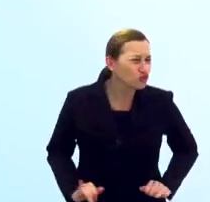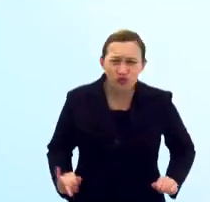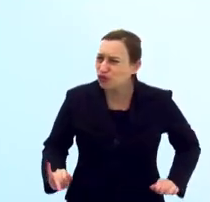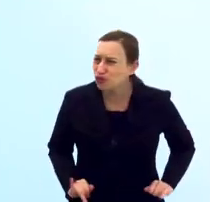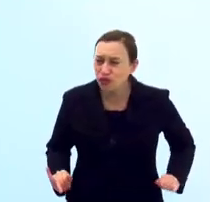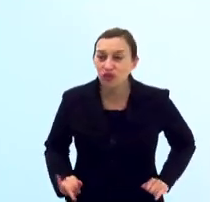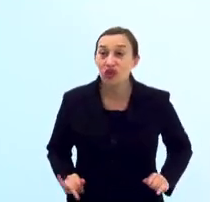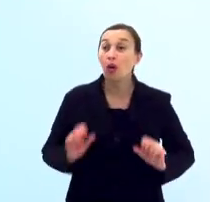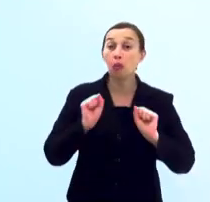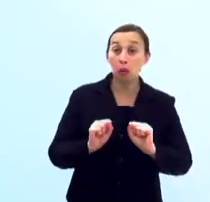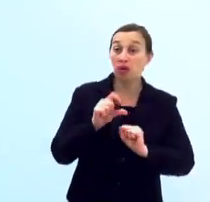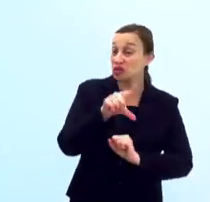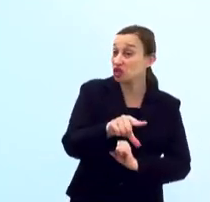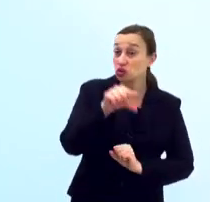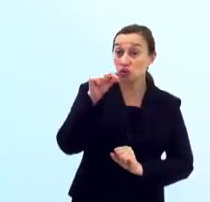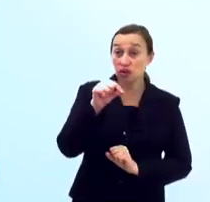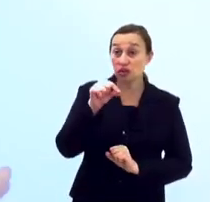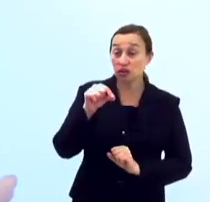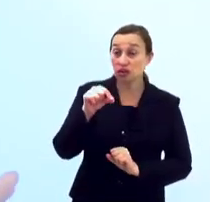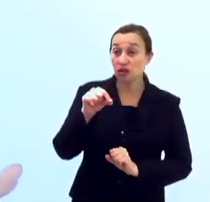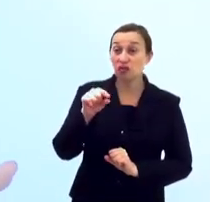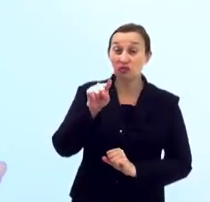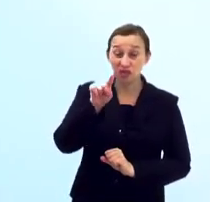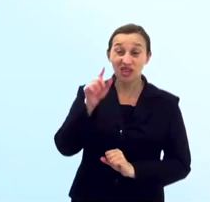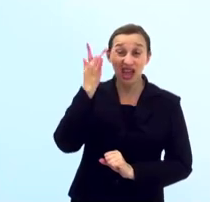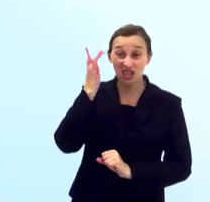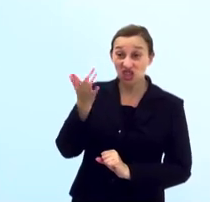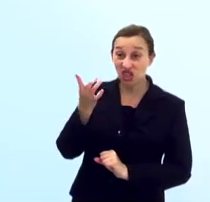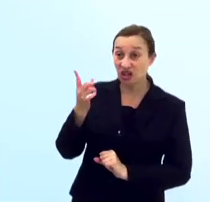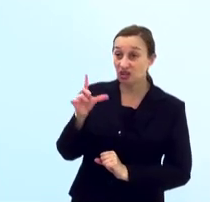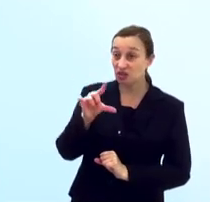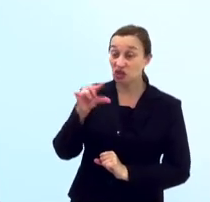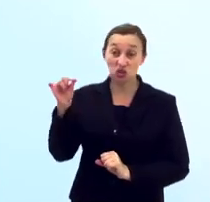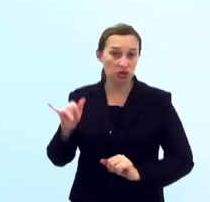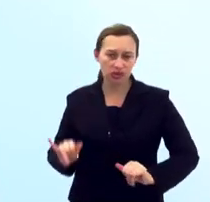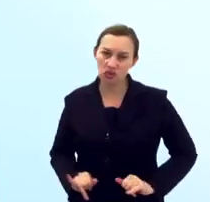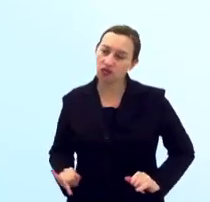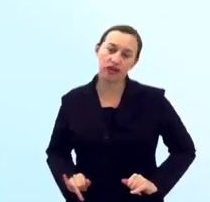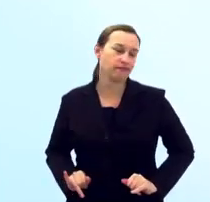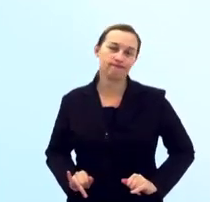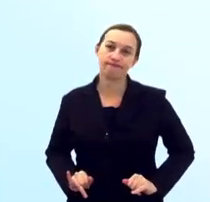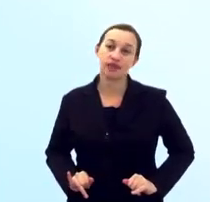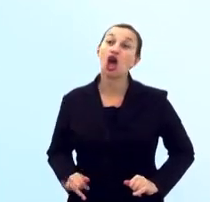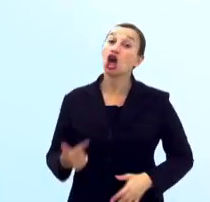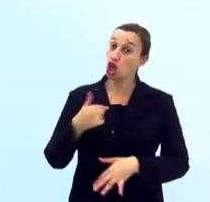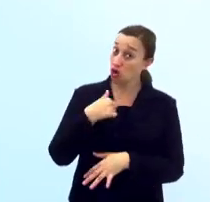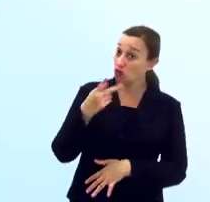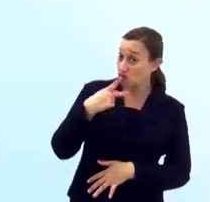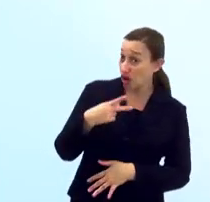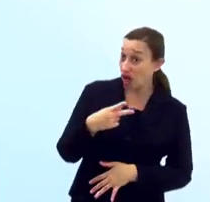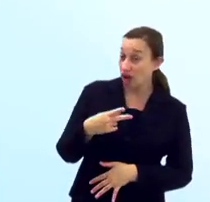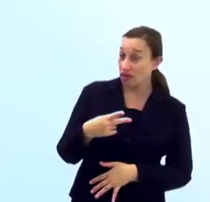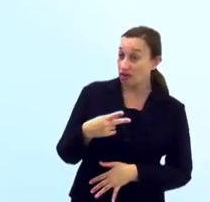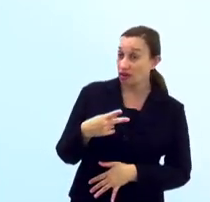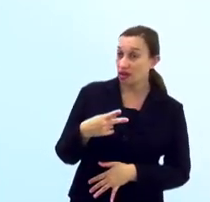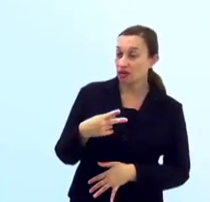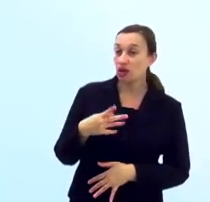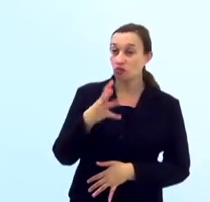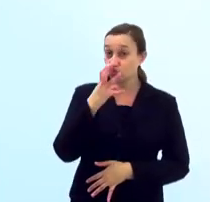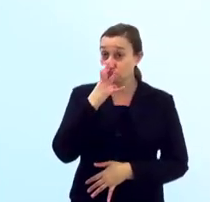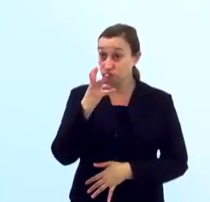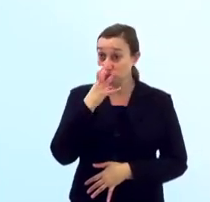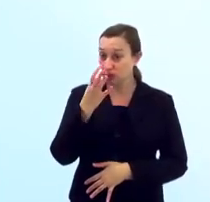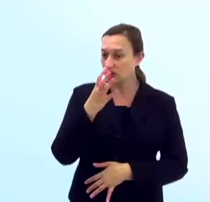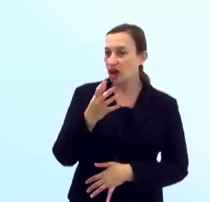coisa. Ele pode ser escolhido, mas de repente você vai até achar que ele foi escolhido para sofrer. E eu vou te dizer que eu tenho